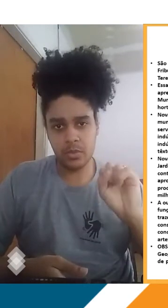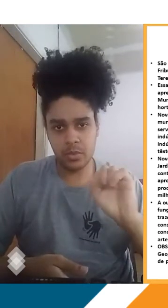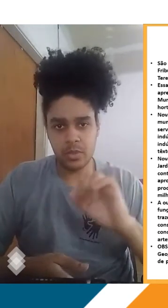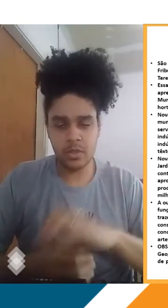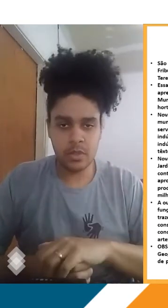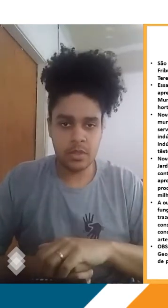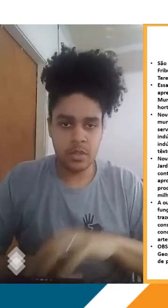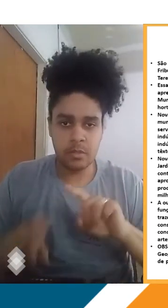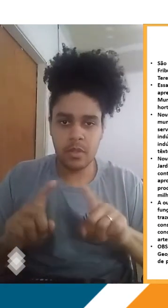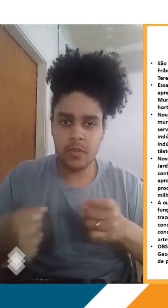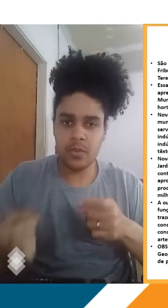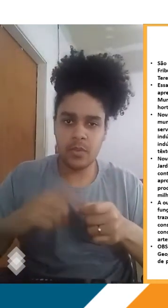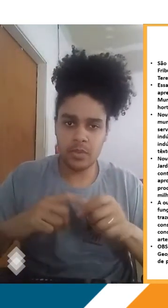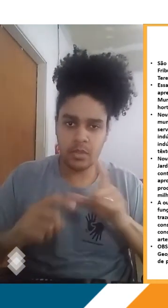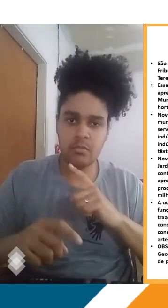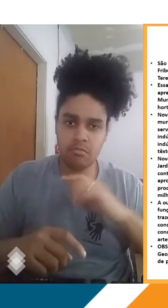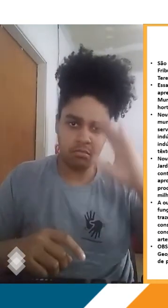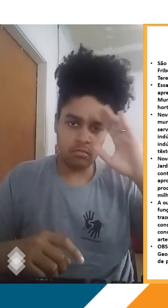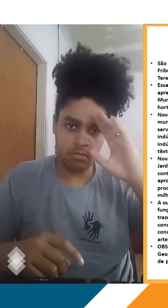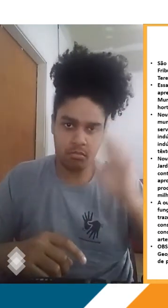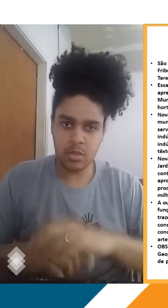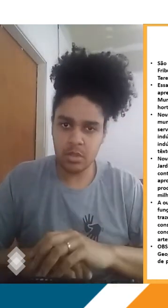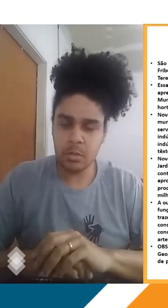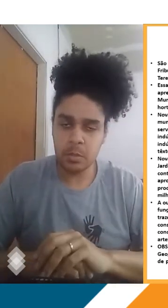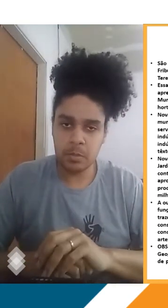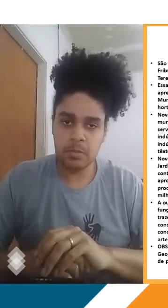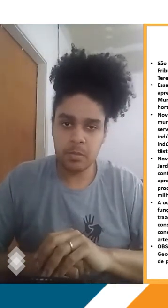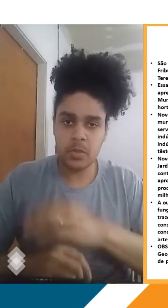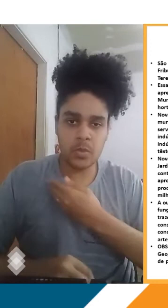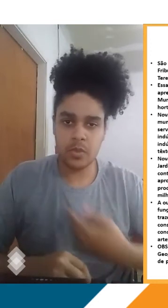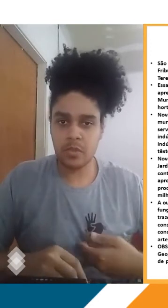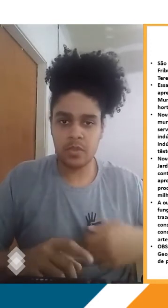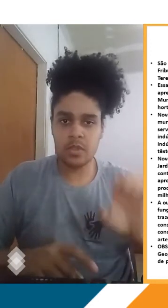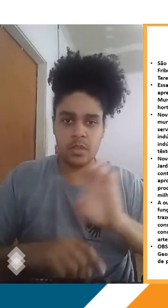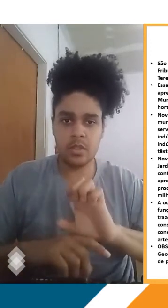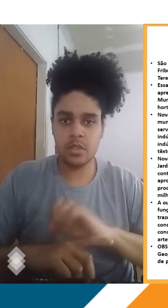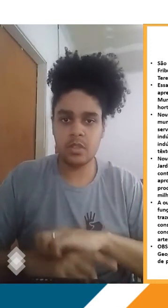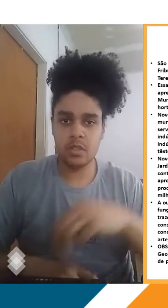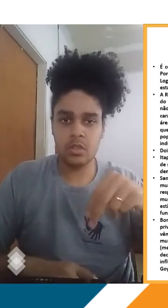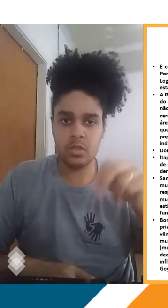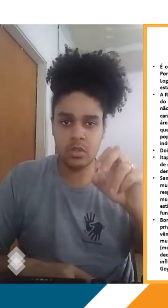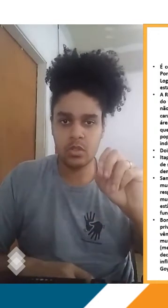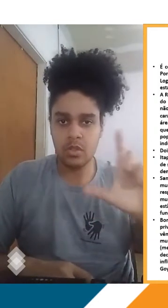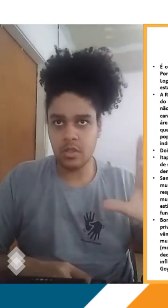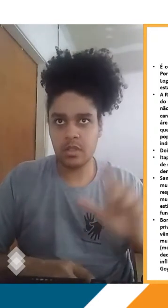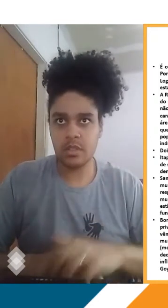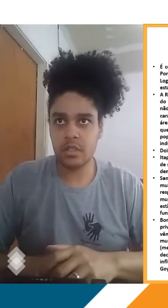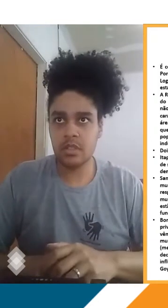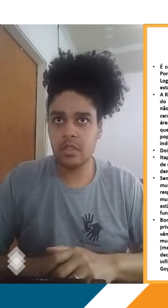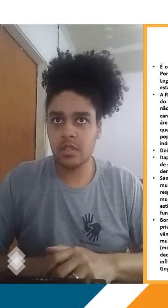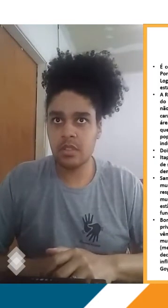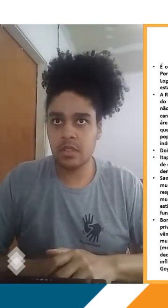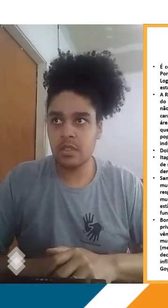Geograficamente, ela continua na região serrana, mas voltou a ter prioridade para participar de programas de projetos de governo estadual. O Noroeste Fluminense